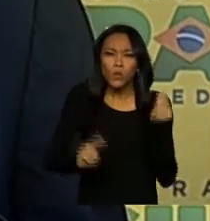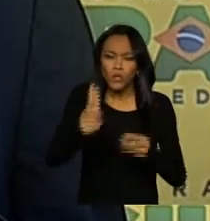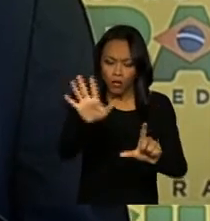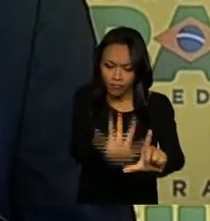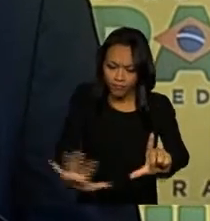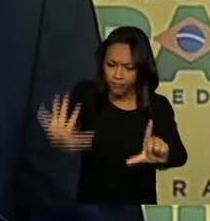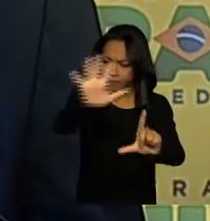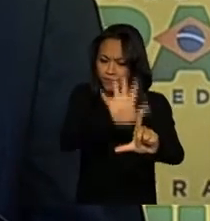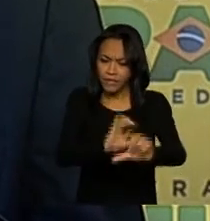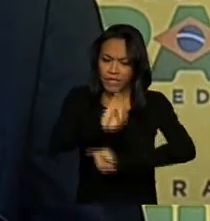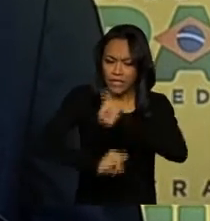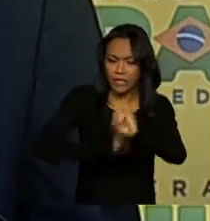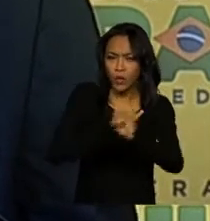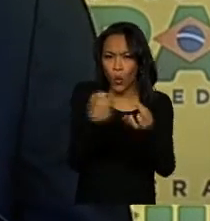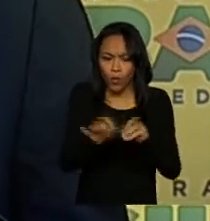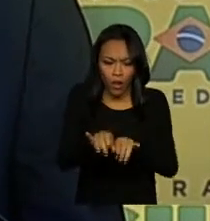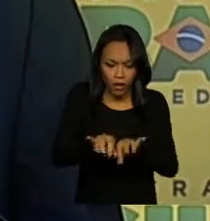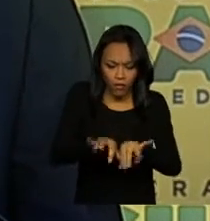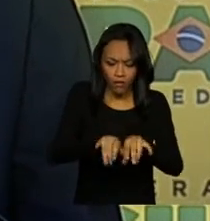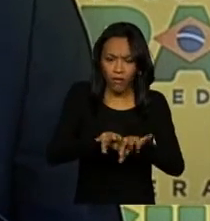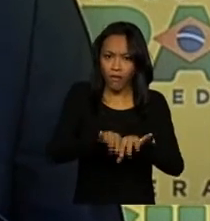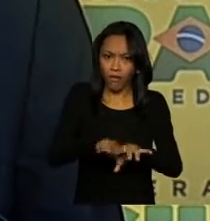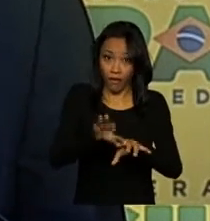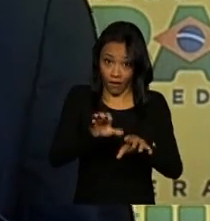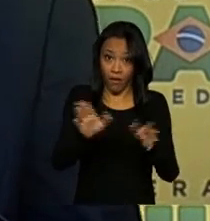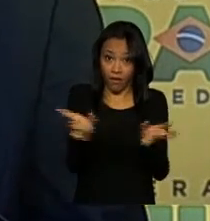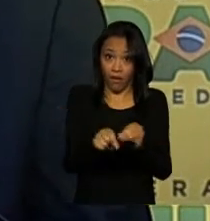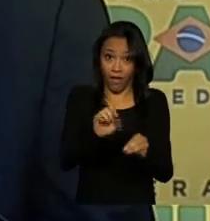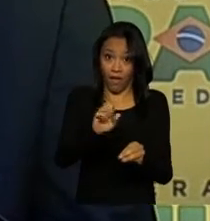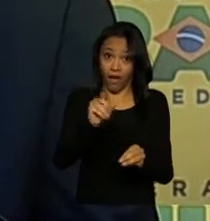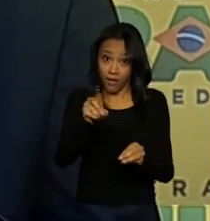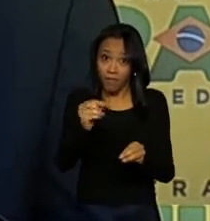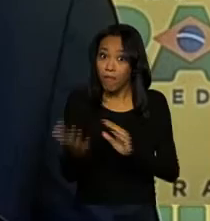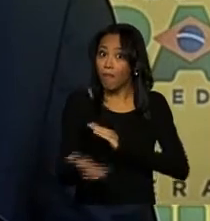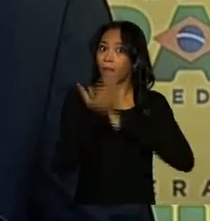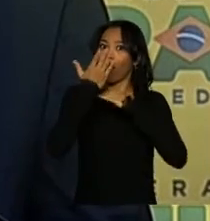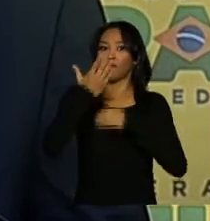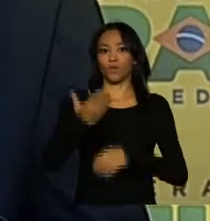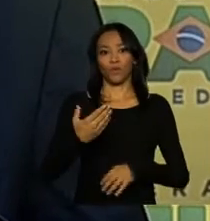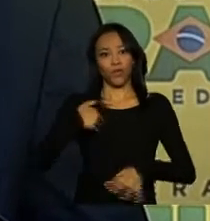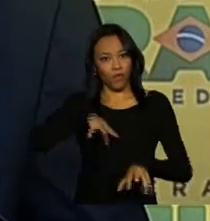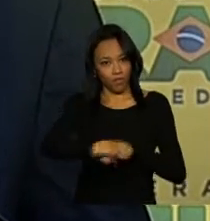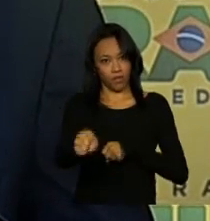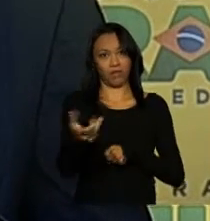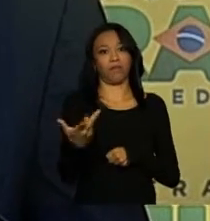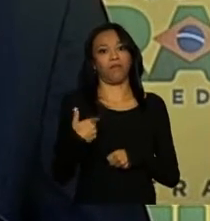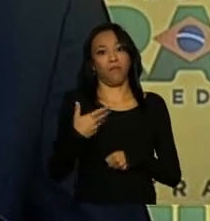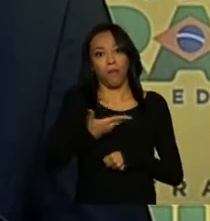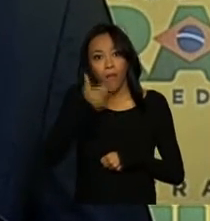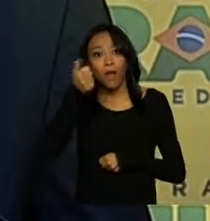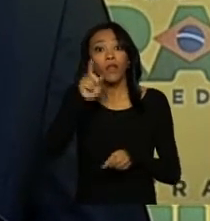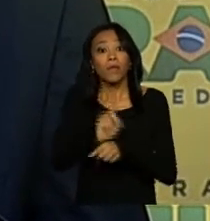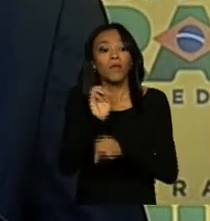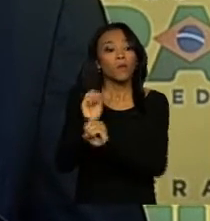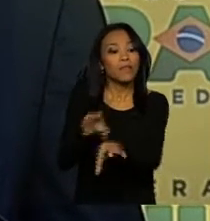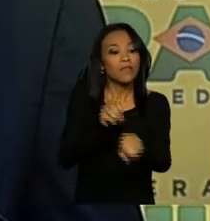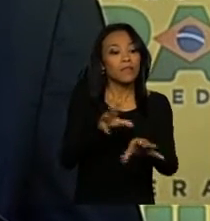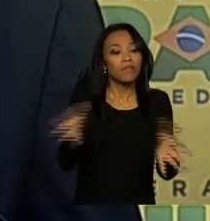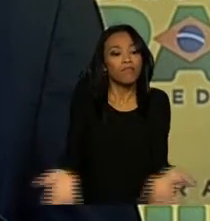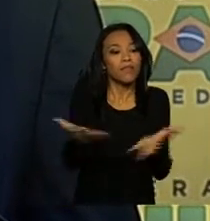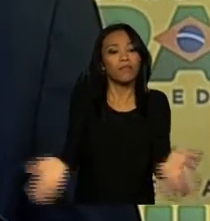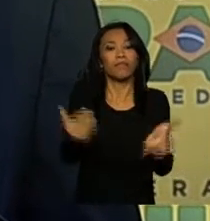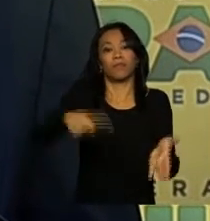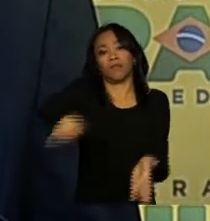começa a dominar a tecnologia da informação isso melhora a prática docente dele e melhora o desempenho dos alunos sido fundamental nas avaliações